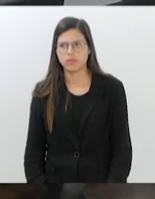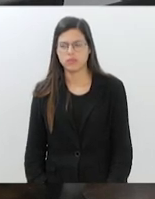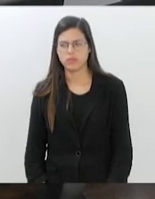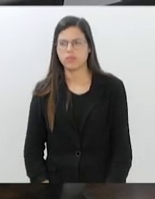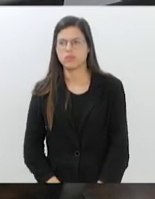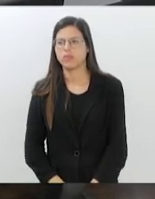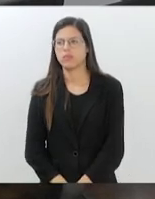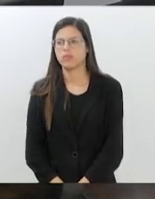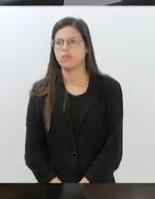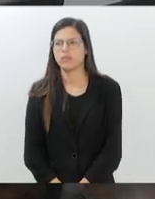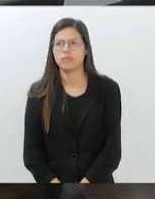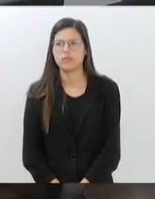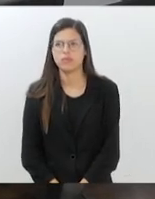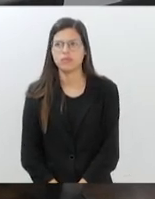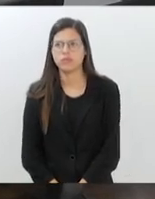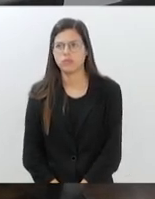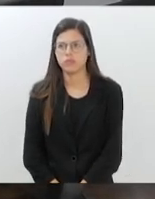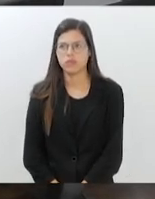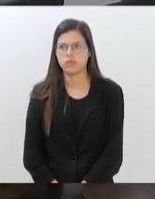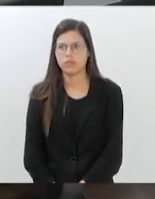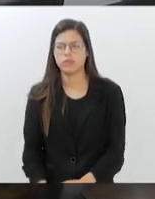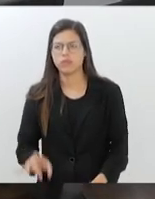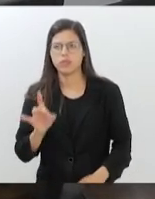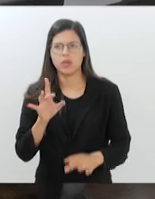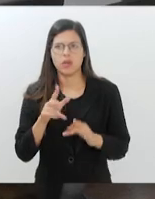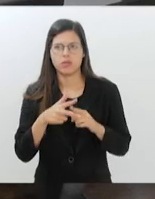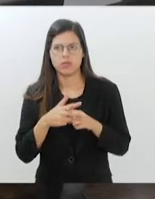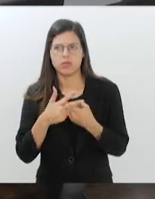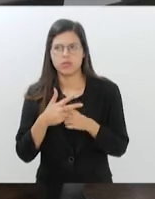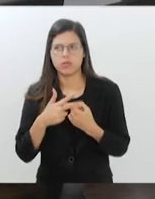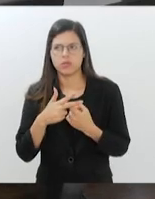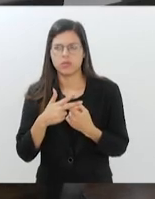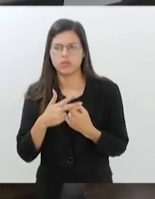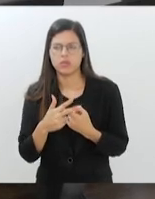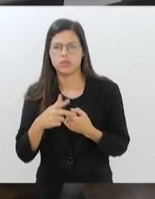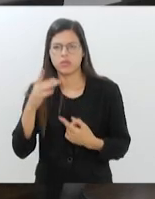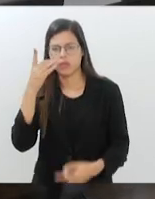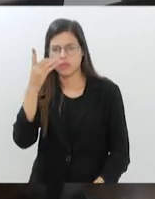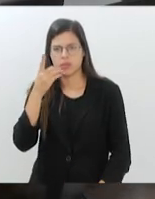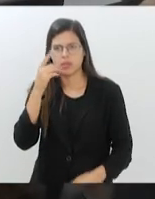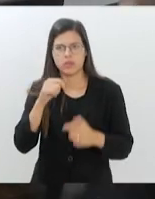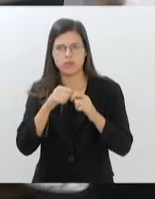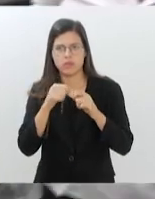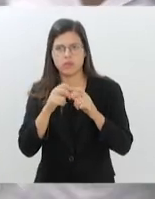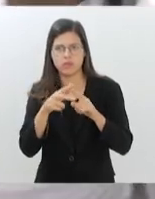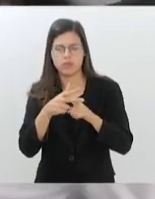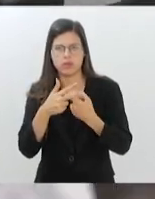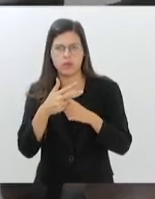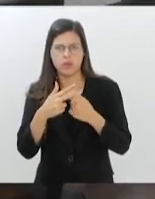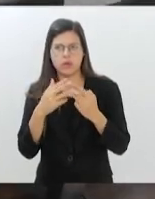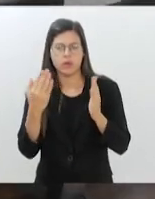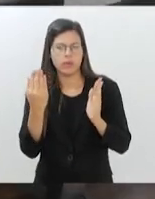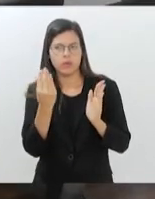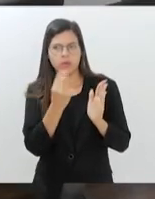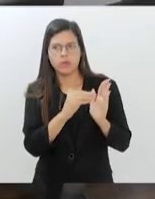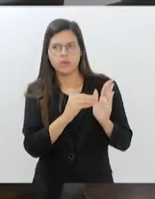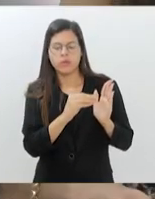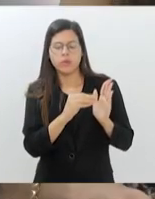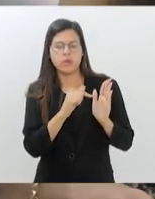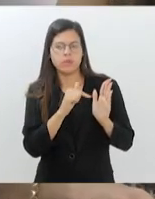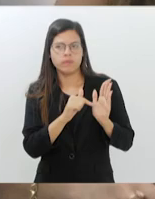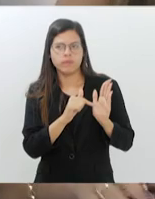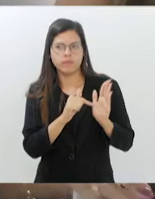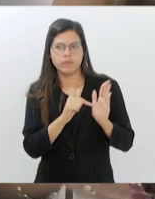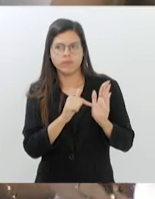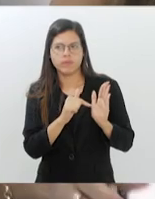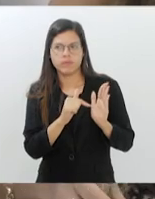emenda só um ajuste técnico Deputado que faz uma fez uma correção para colocar o o o